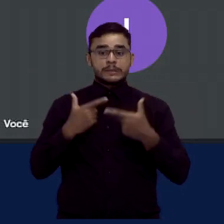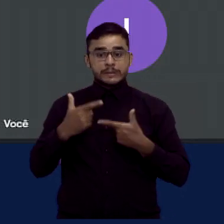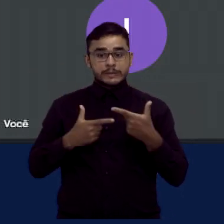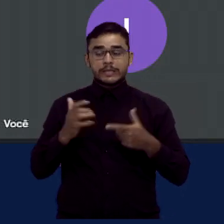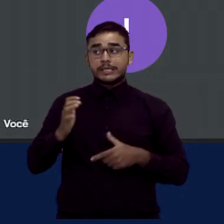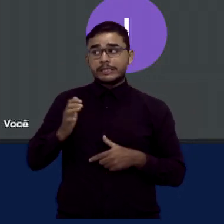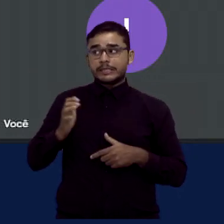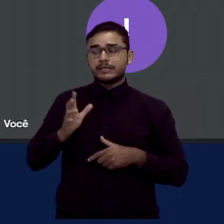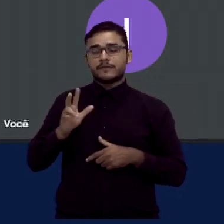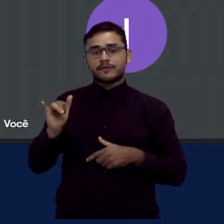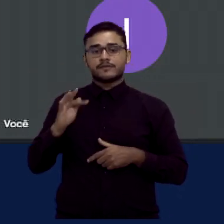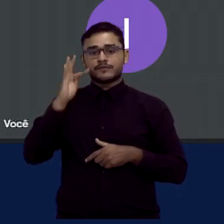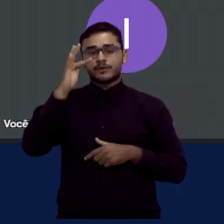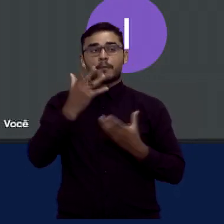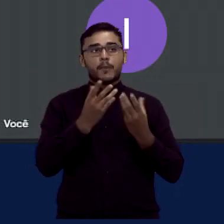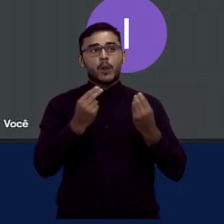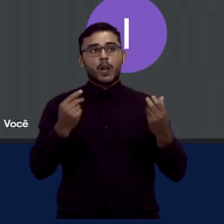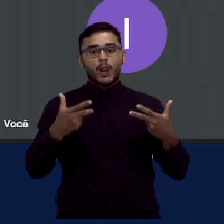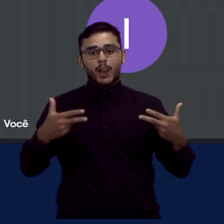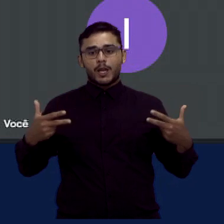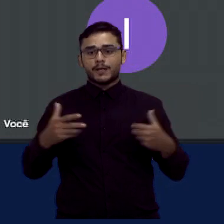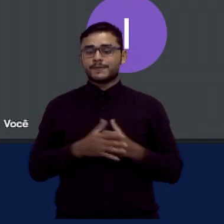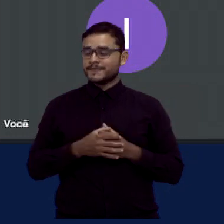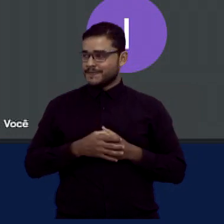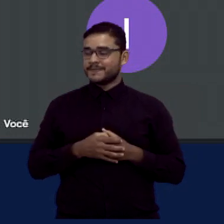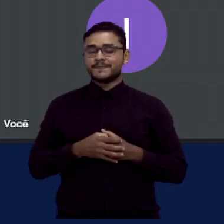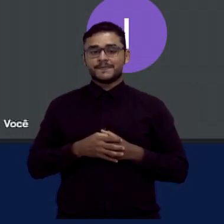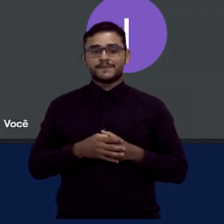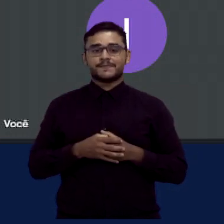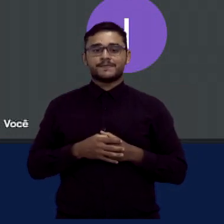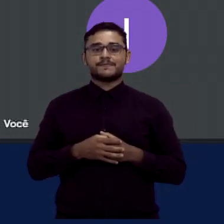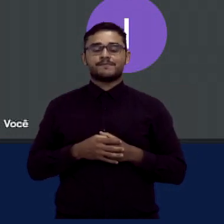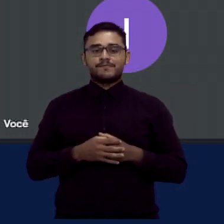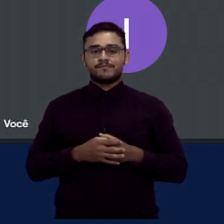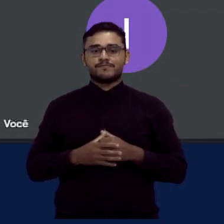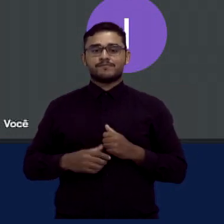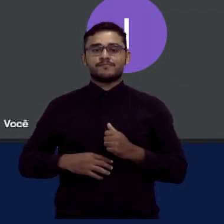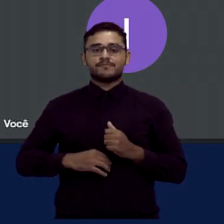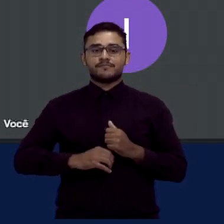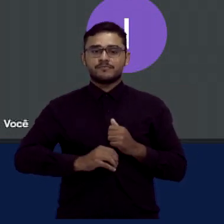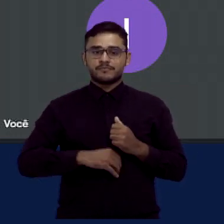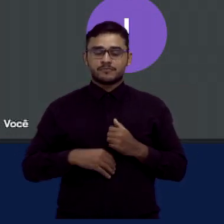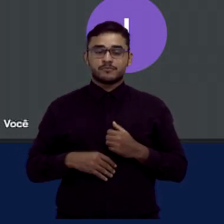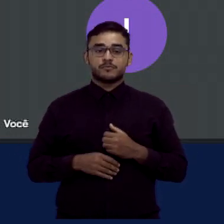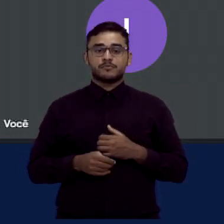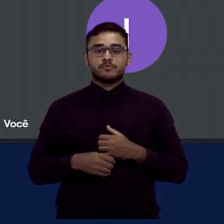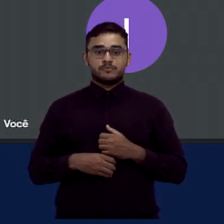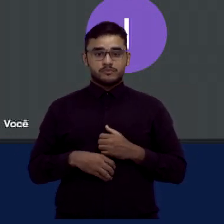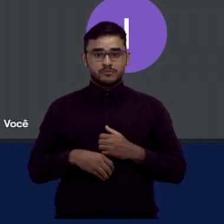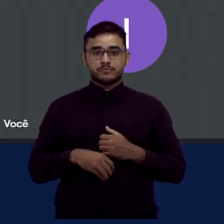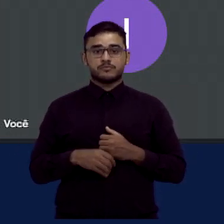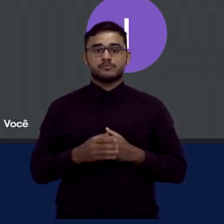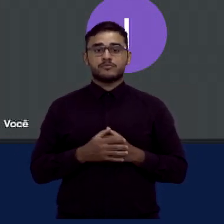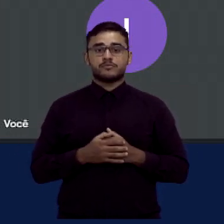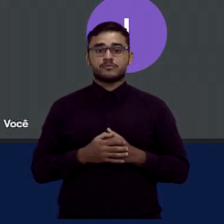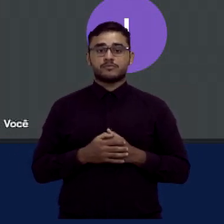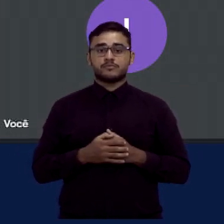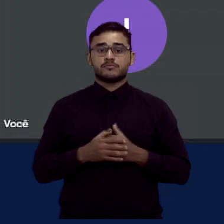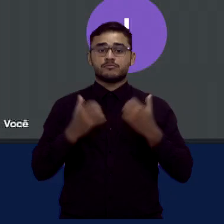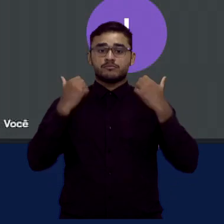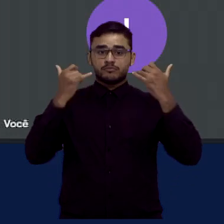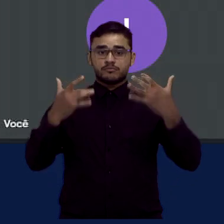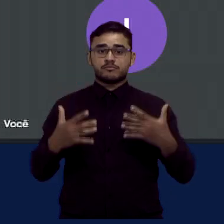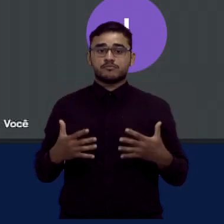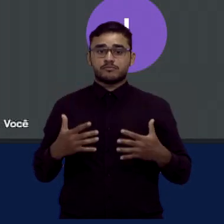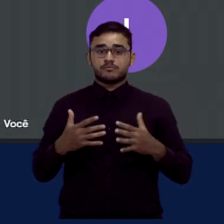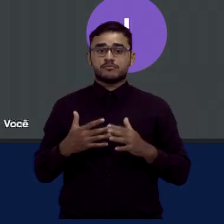está dando o que falar, diminuindo opiniões. Qual é o seu ponto de vista sobre a IA e seus desdobramentos para a indústria dos quadrinhos profissionais do texto? Acabei de falar,